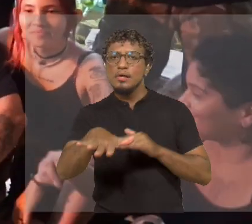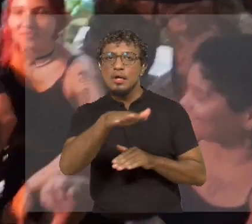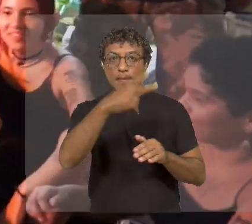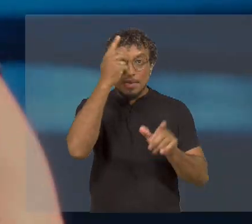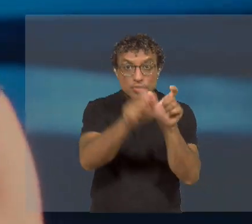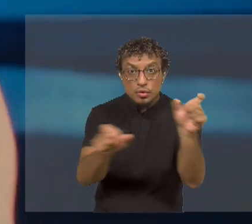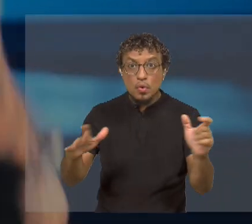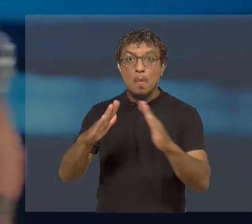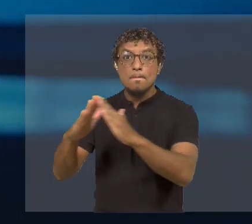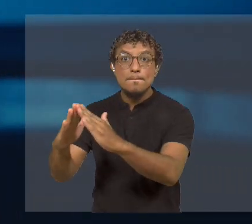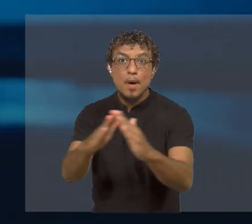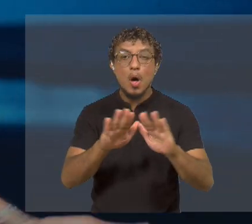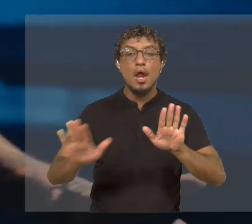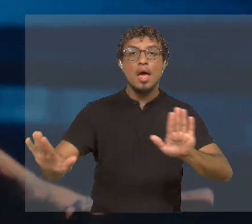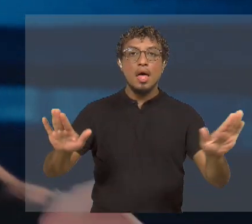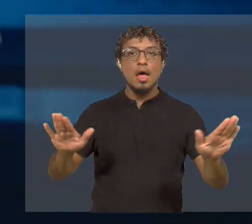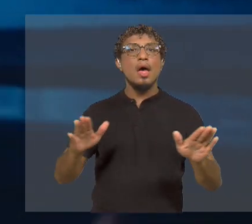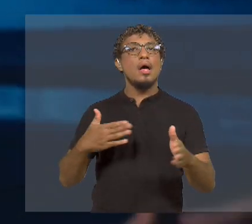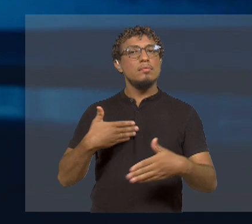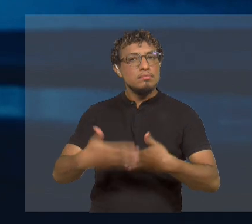mais promissor.